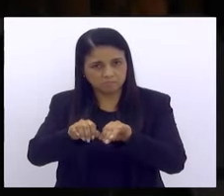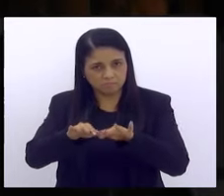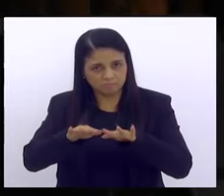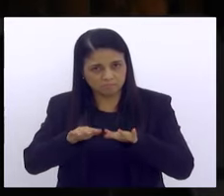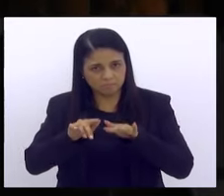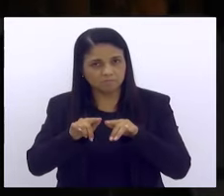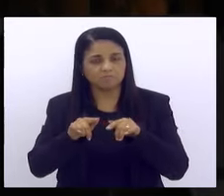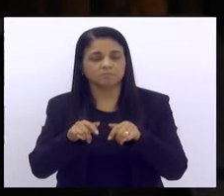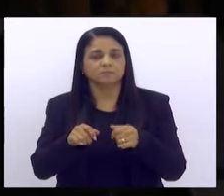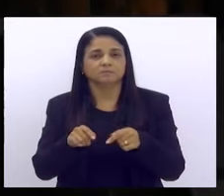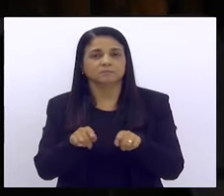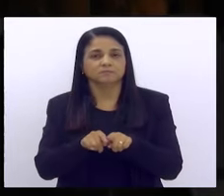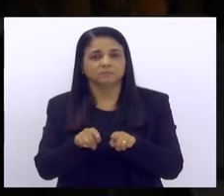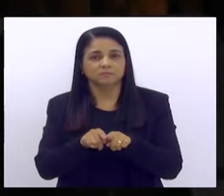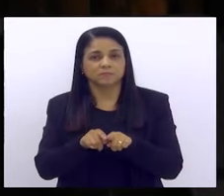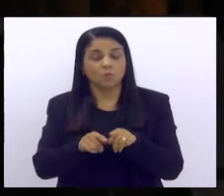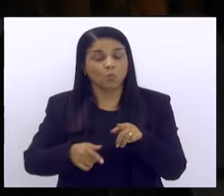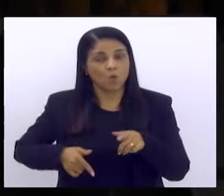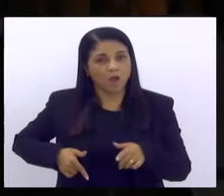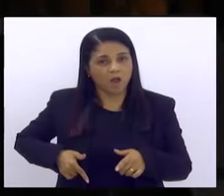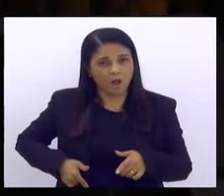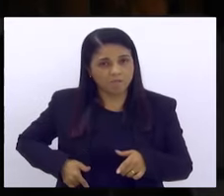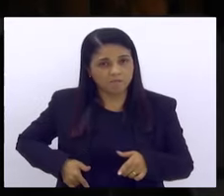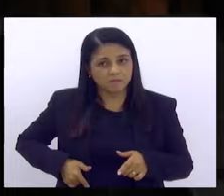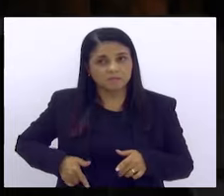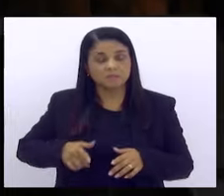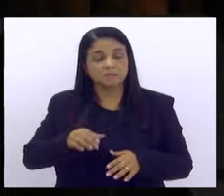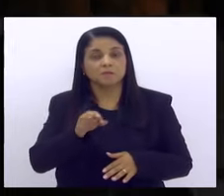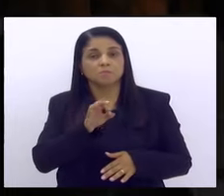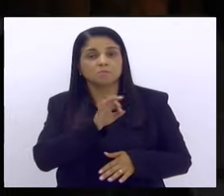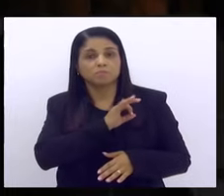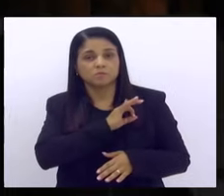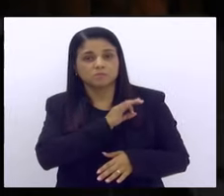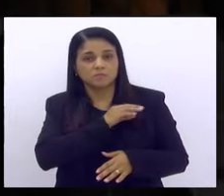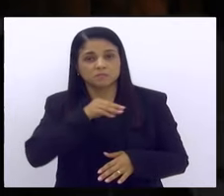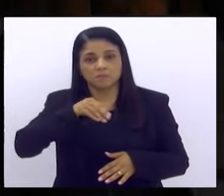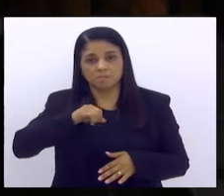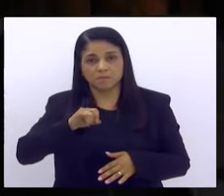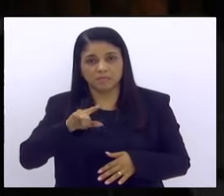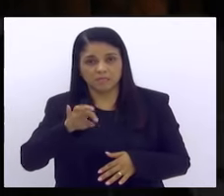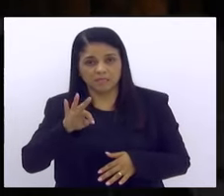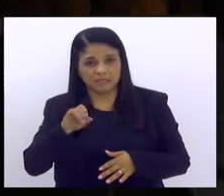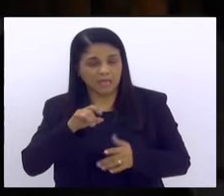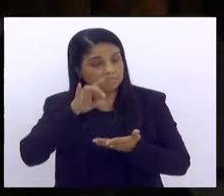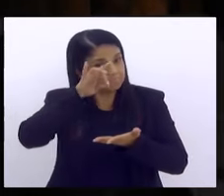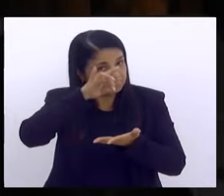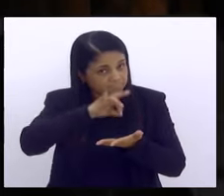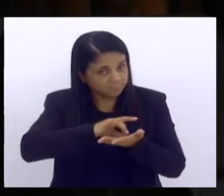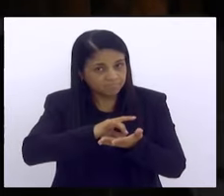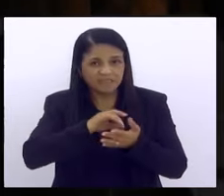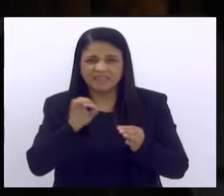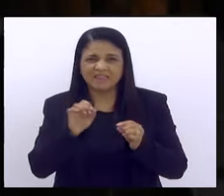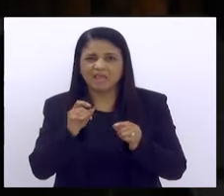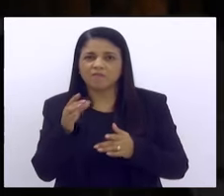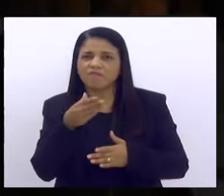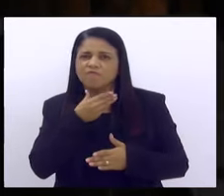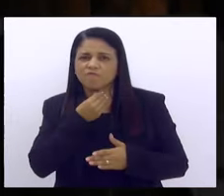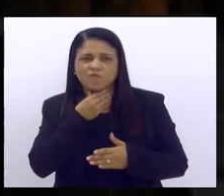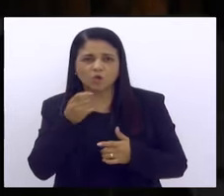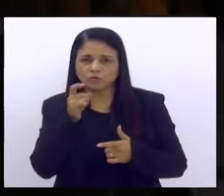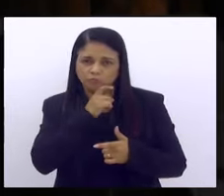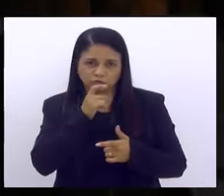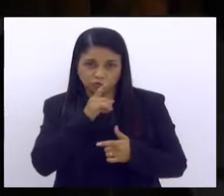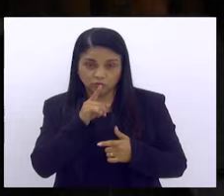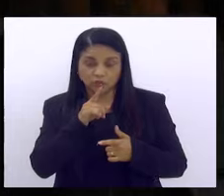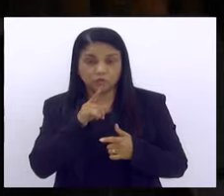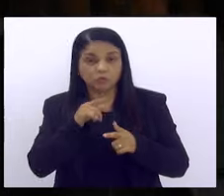Legislativa, com arma da Polícia Militar, tudo oficial, nada clandestino, cumprindo uma missão